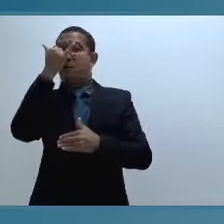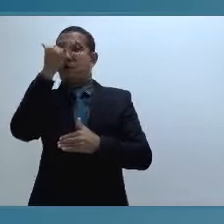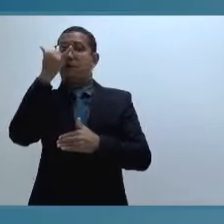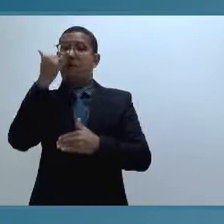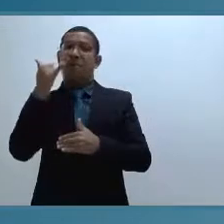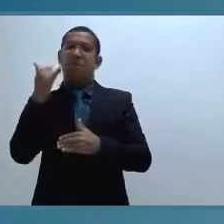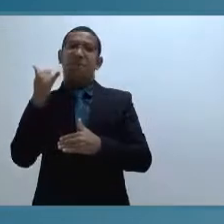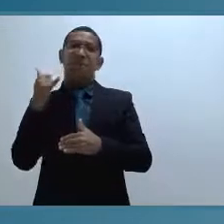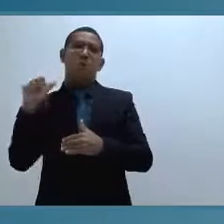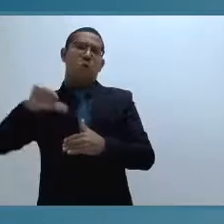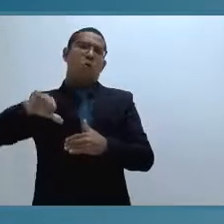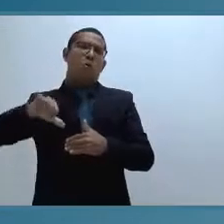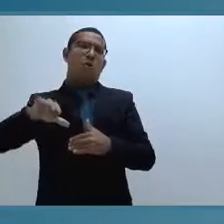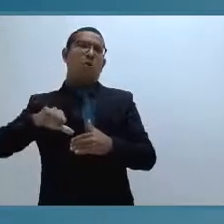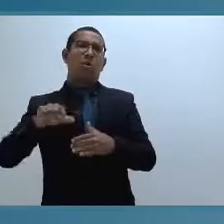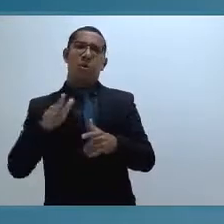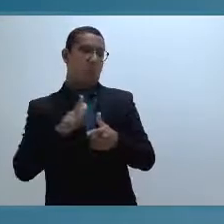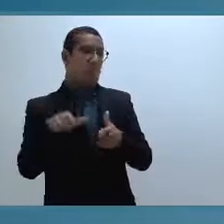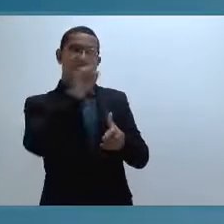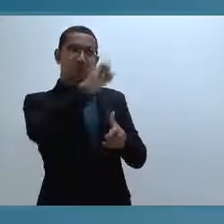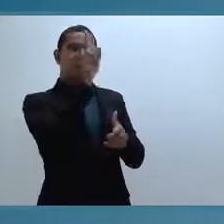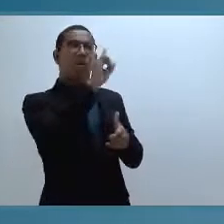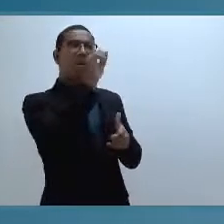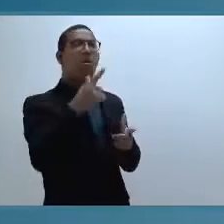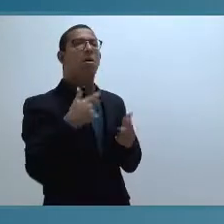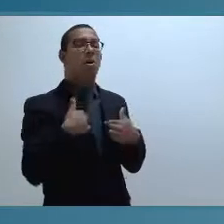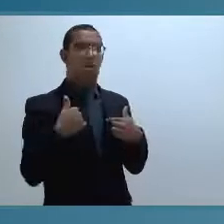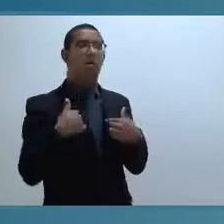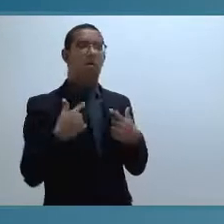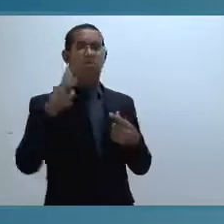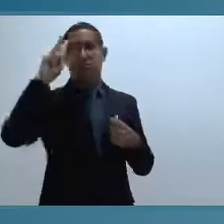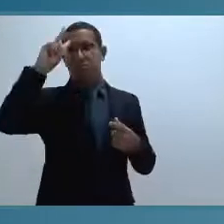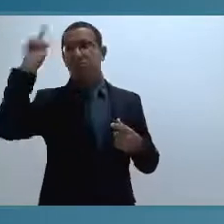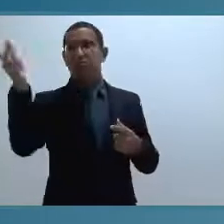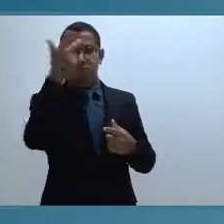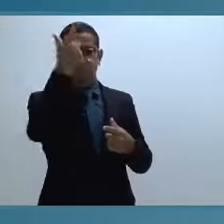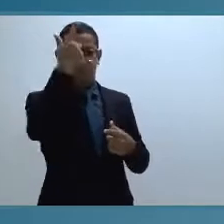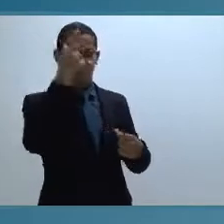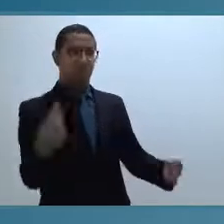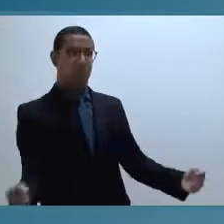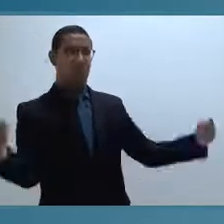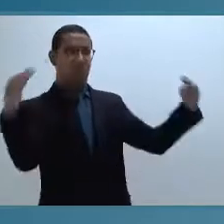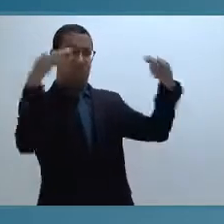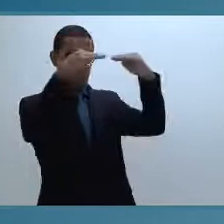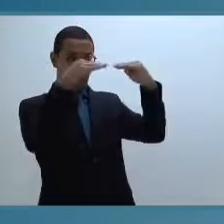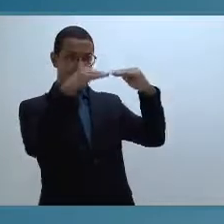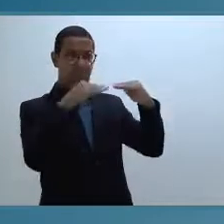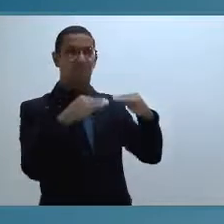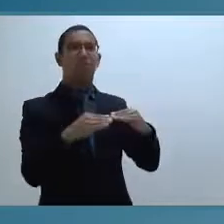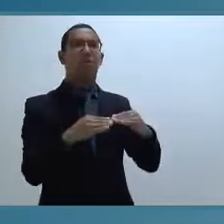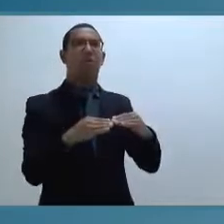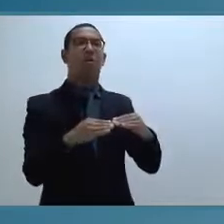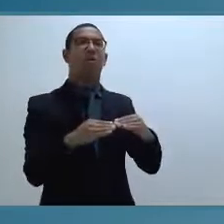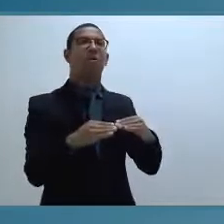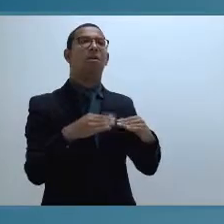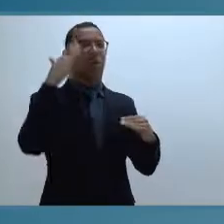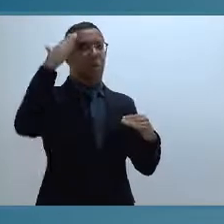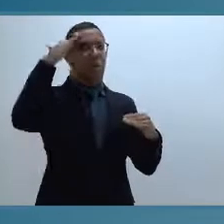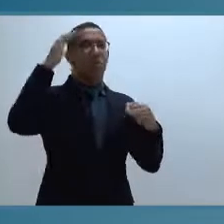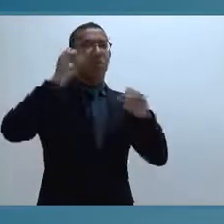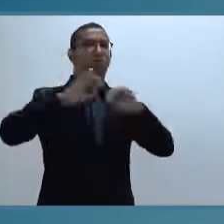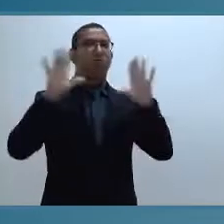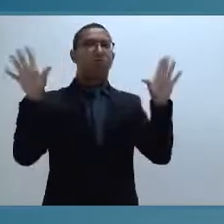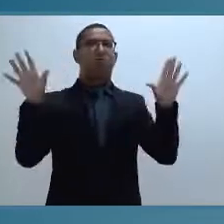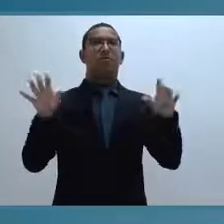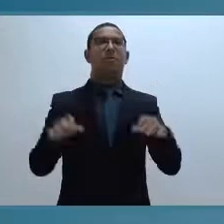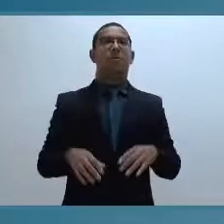colega. Então, não tem problema, eu refluo. E a gente, então, fica mantido o meu entendimento. Pois não, então,